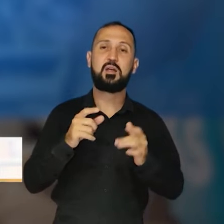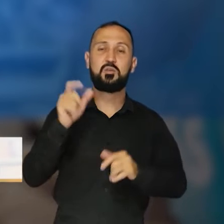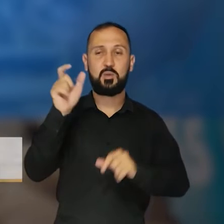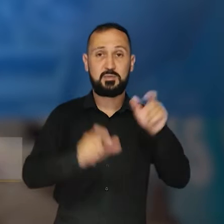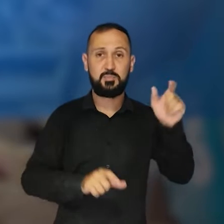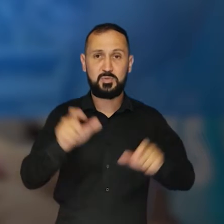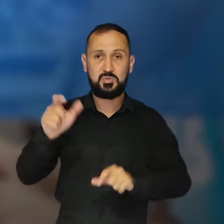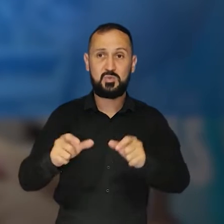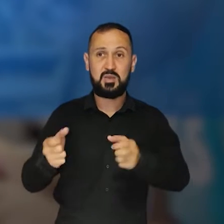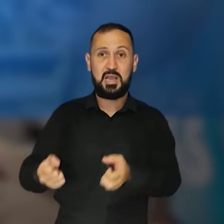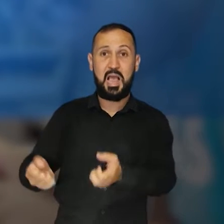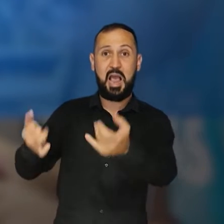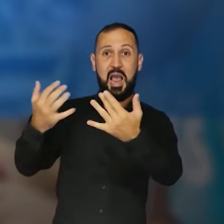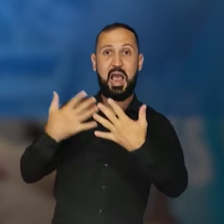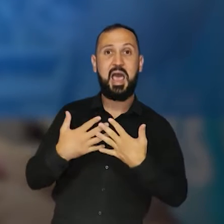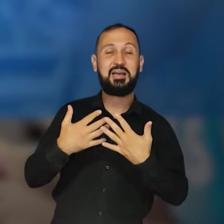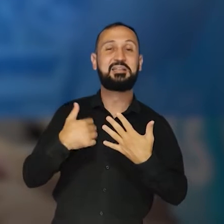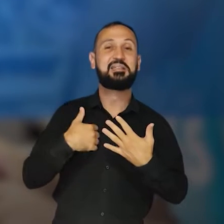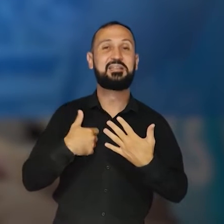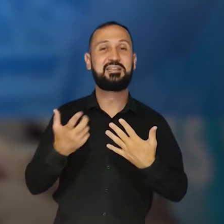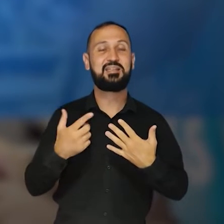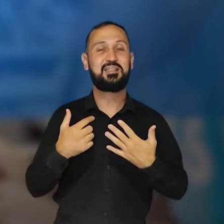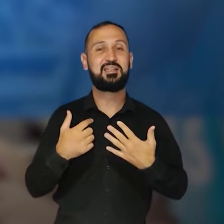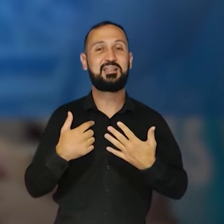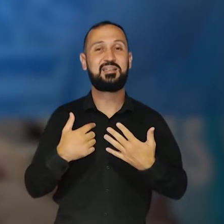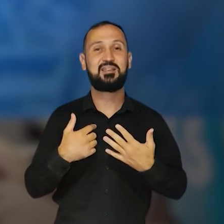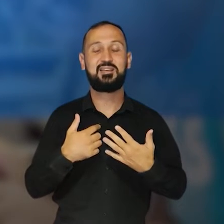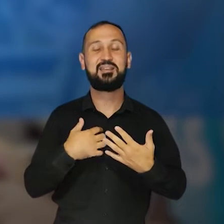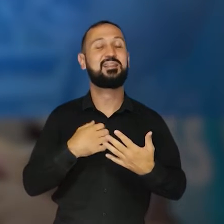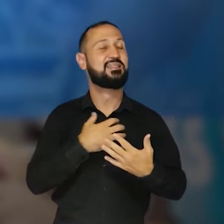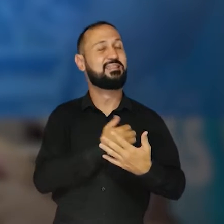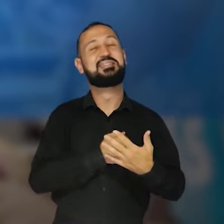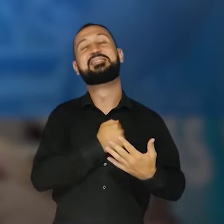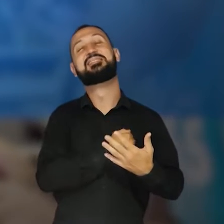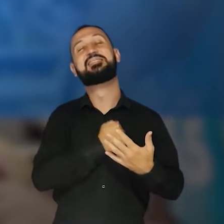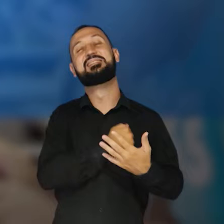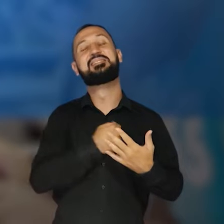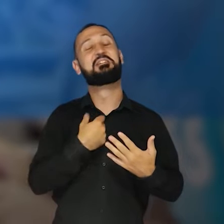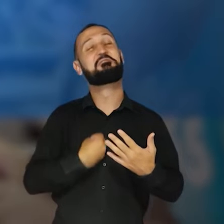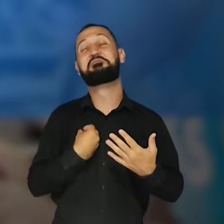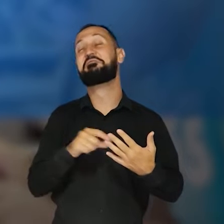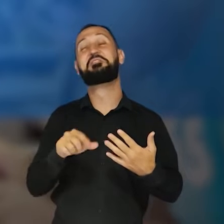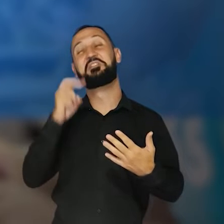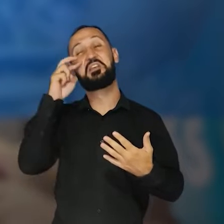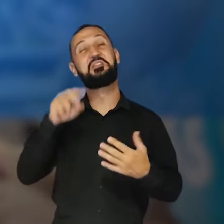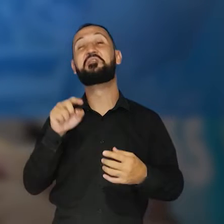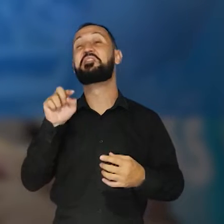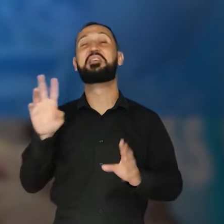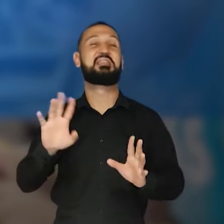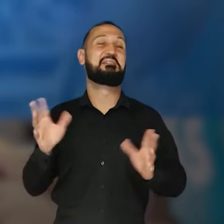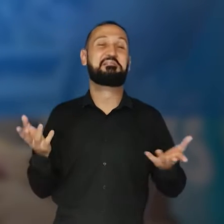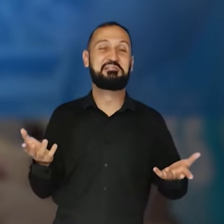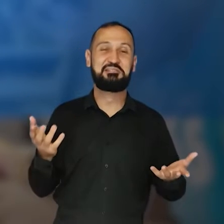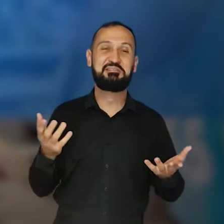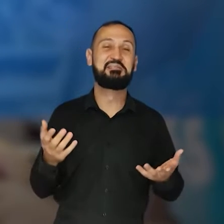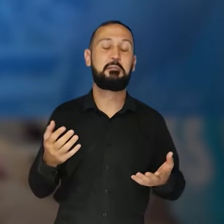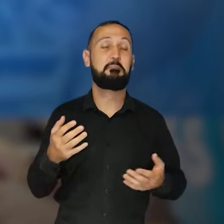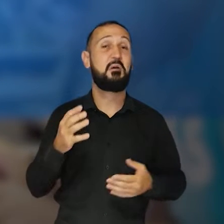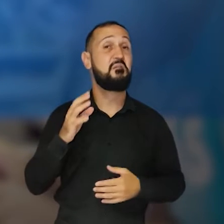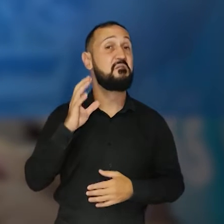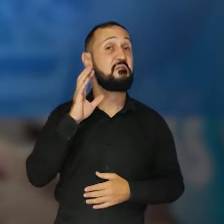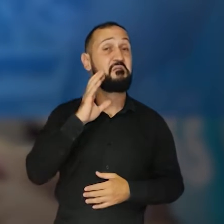aos personagens, as pessoas que me contassem essas histórias que eu não vivi, sou muito nostálgica por alguma coisa que eu não